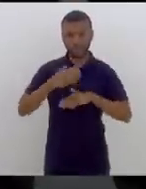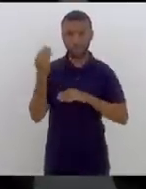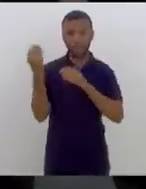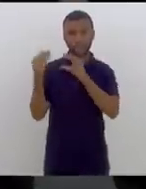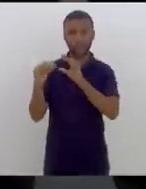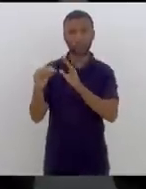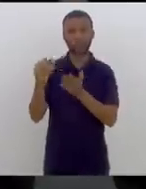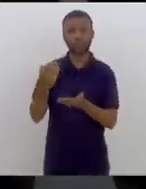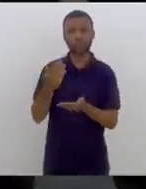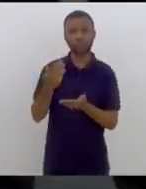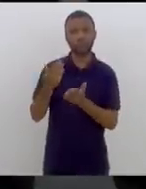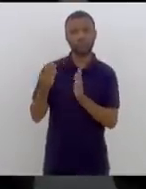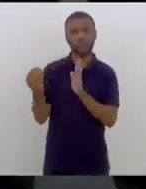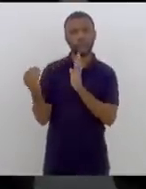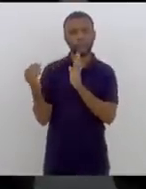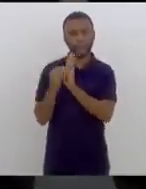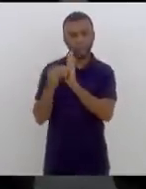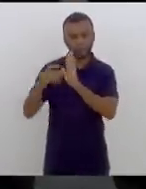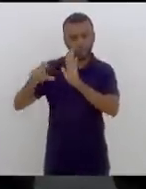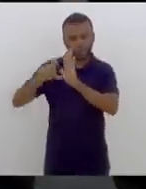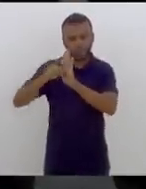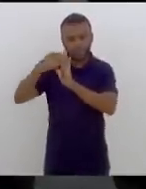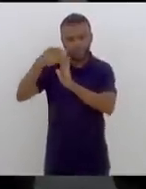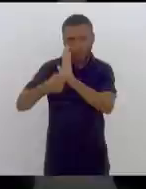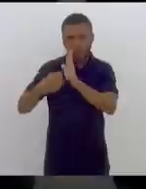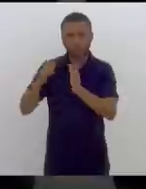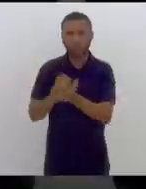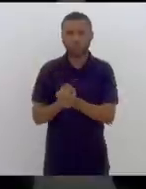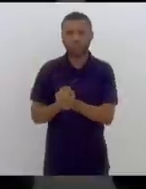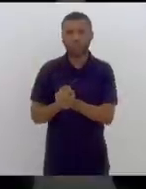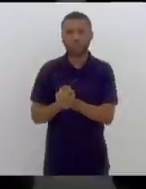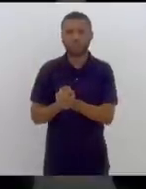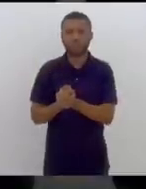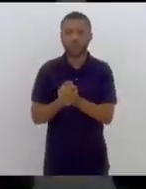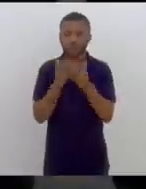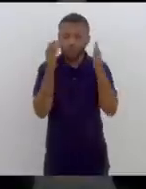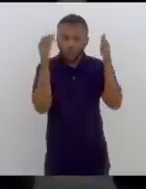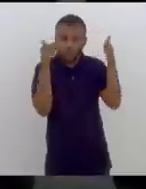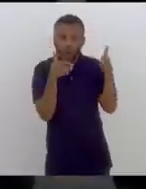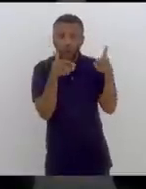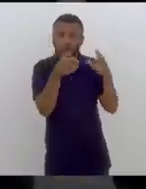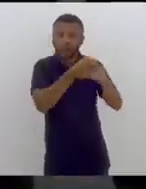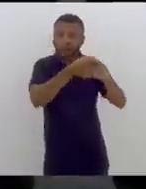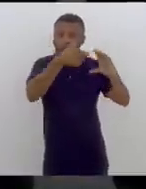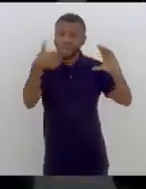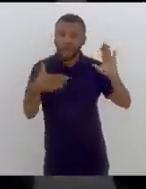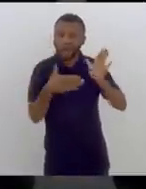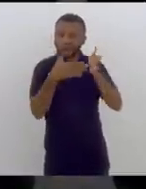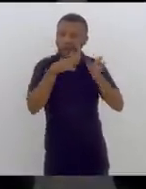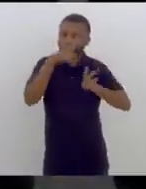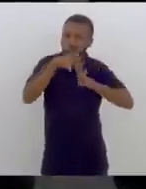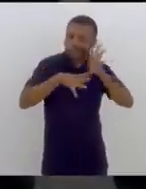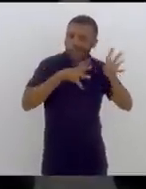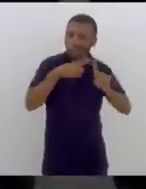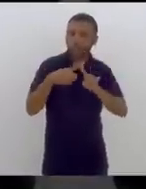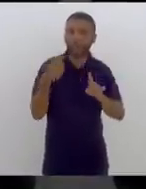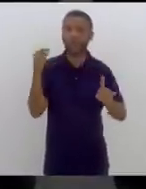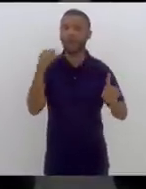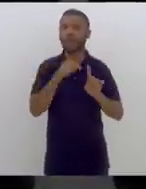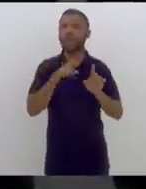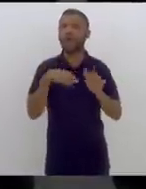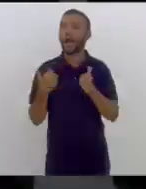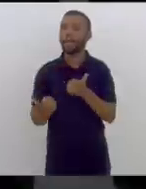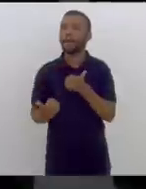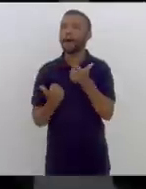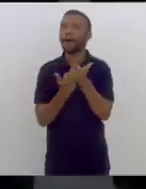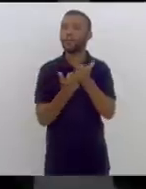boletim que eu tenho que eu gravei é deixar de apreciar o aspecto disciplinar pois o mesmo é amparado